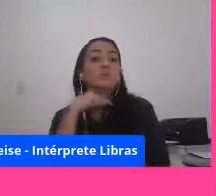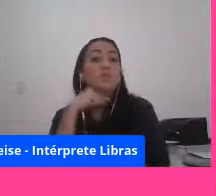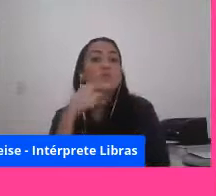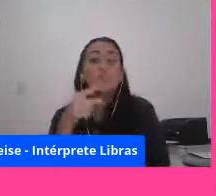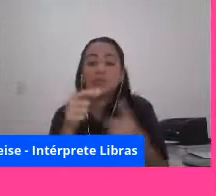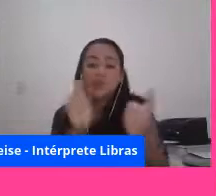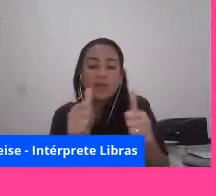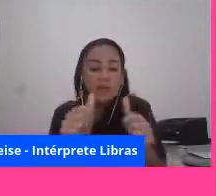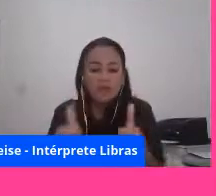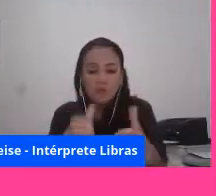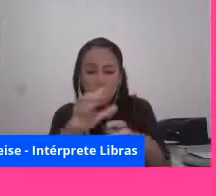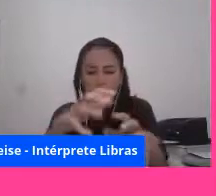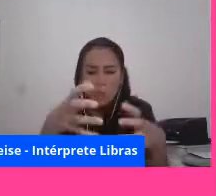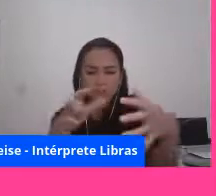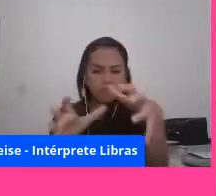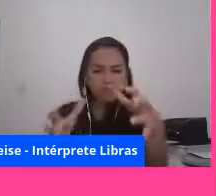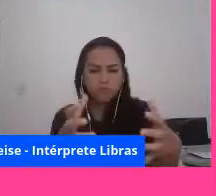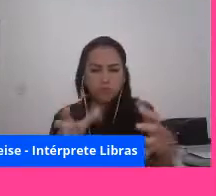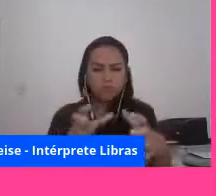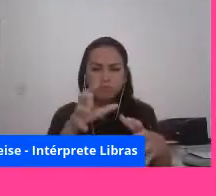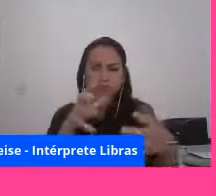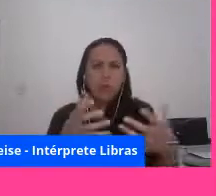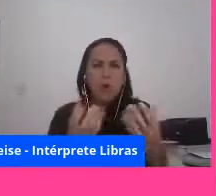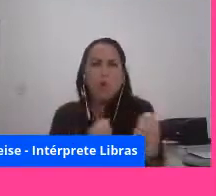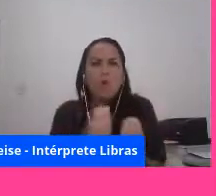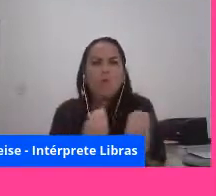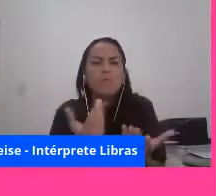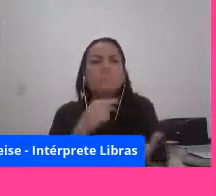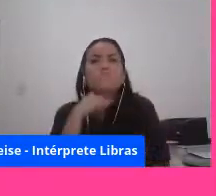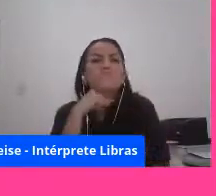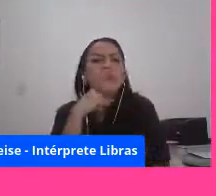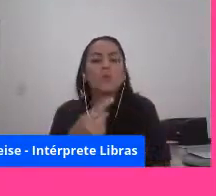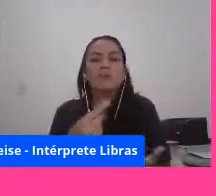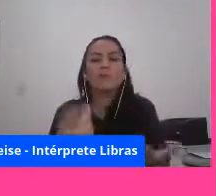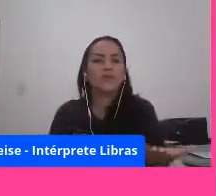desenhar o que eles querem para poder utilizar